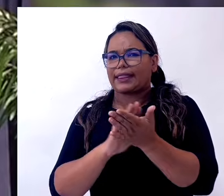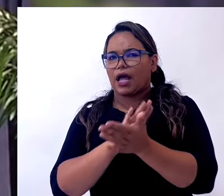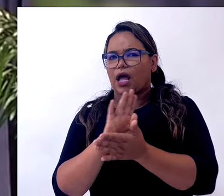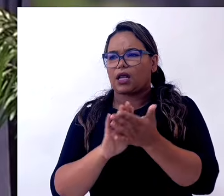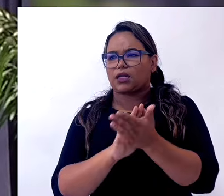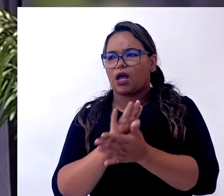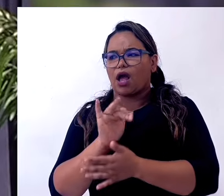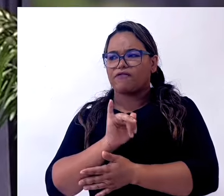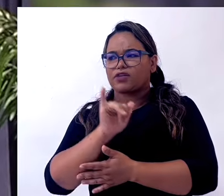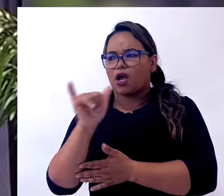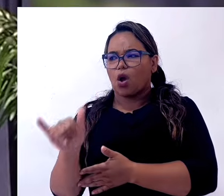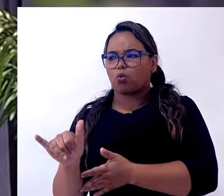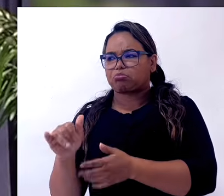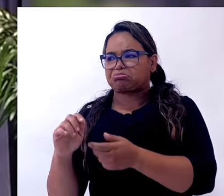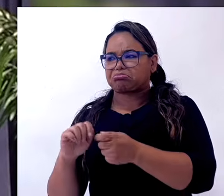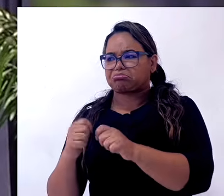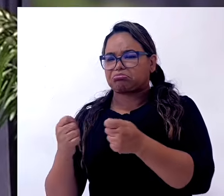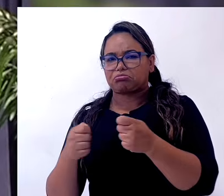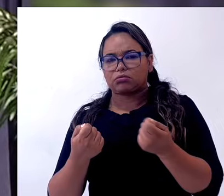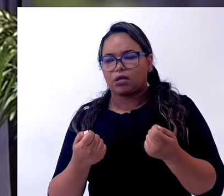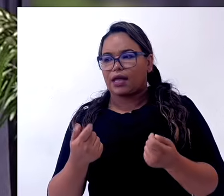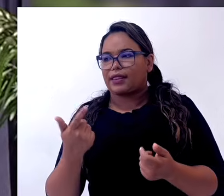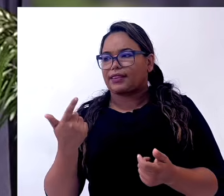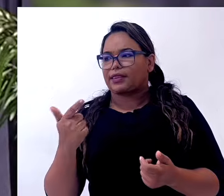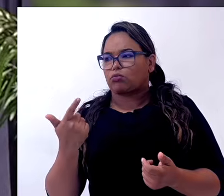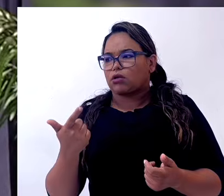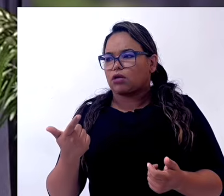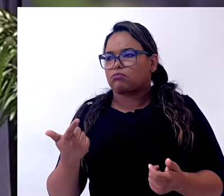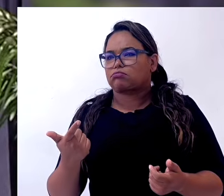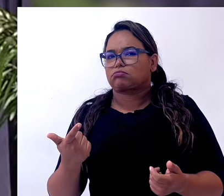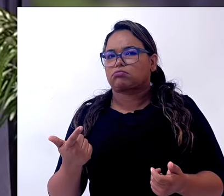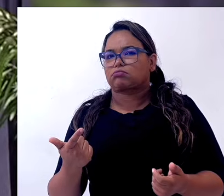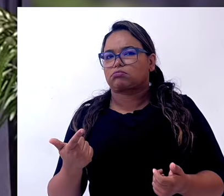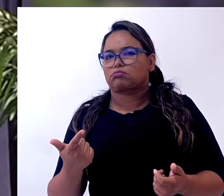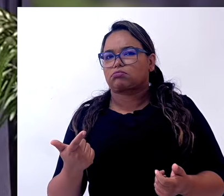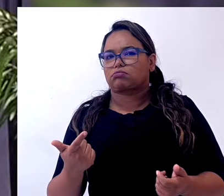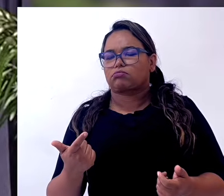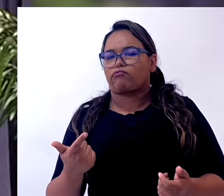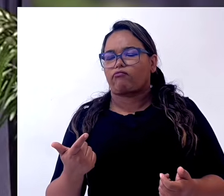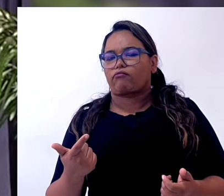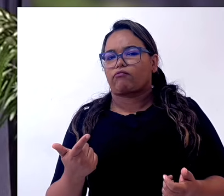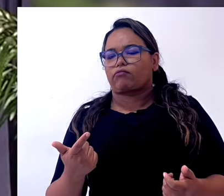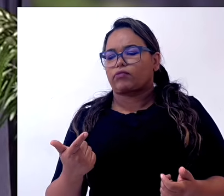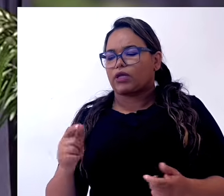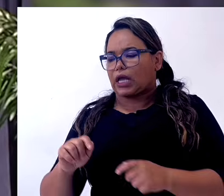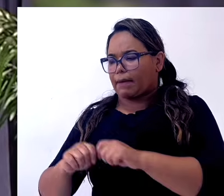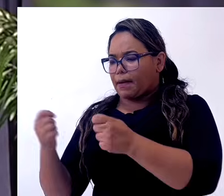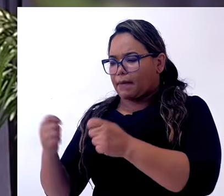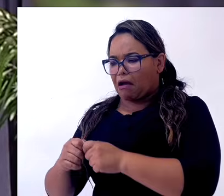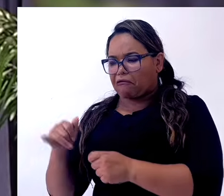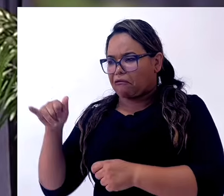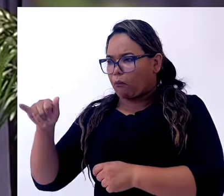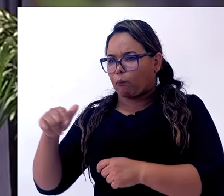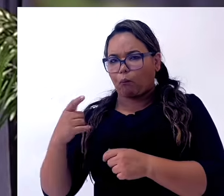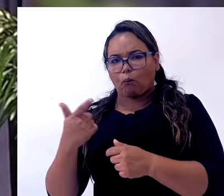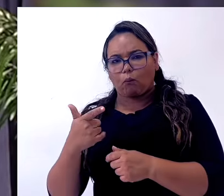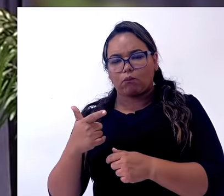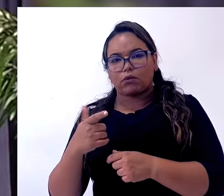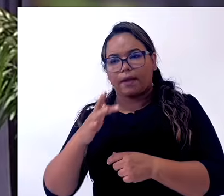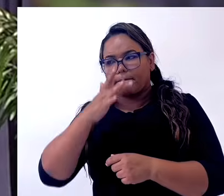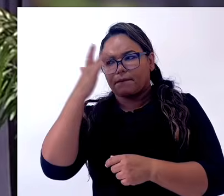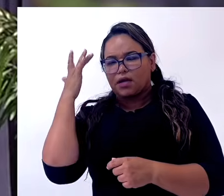cada pessoa com o seu grupo sanguíneo e com as partes do corpo que